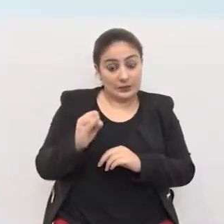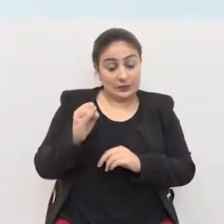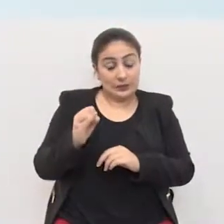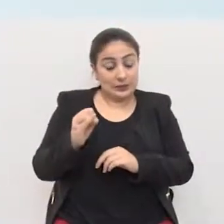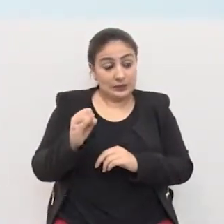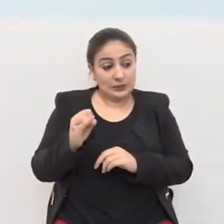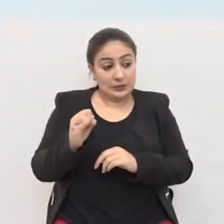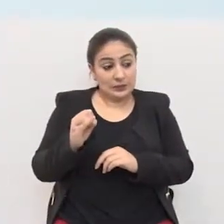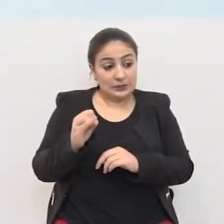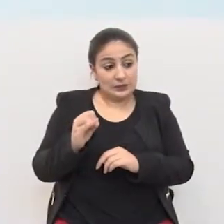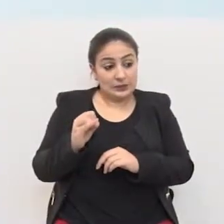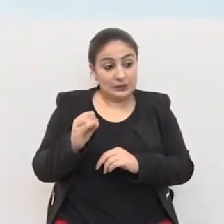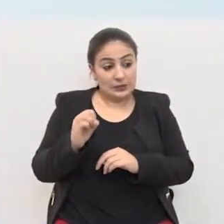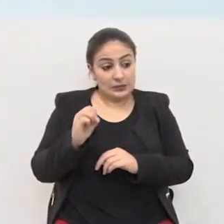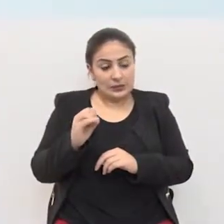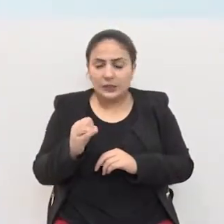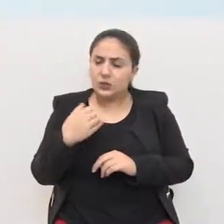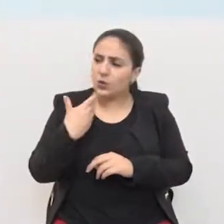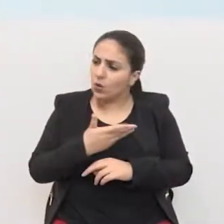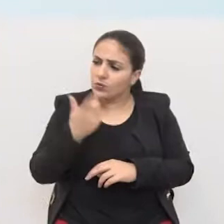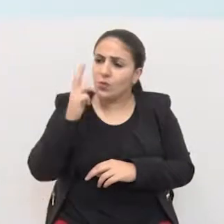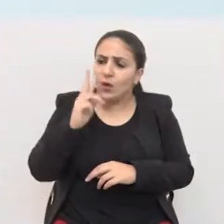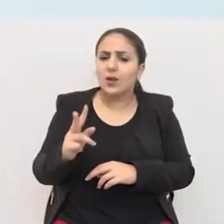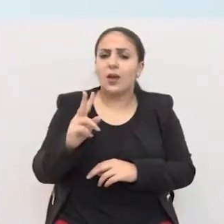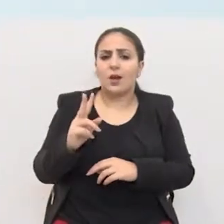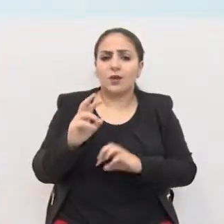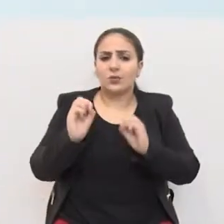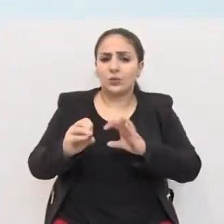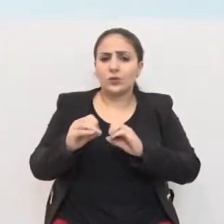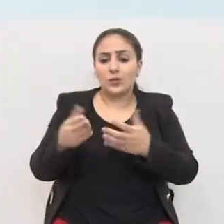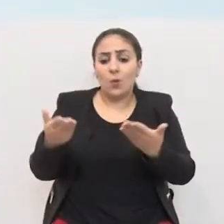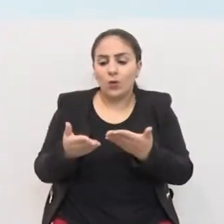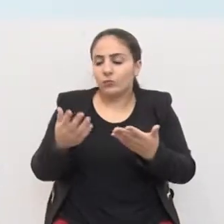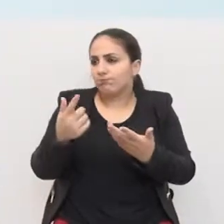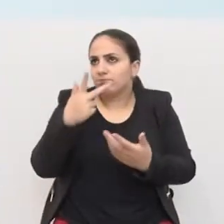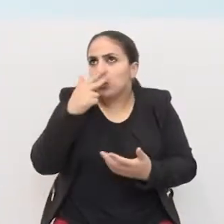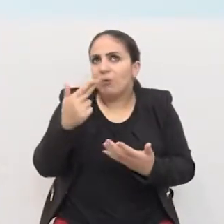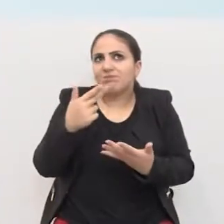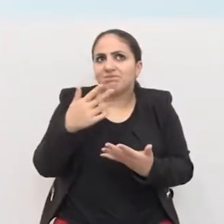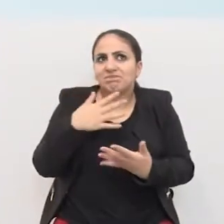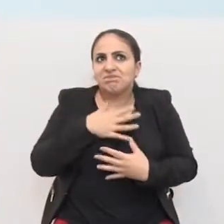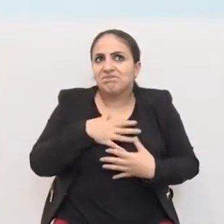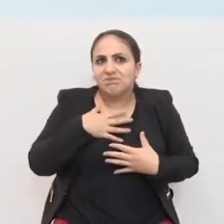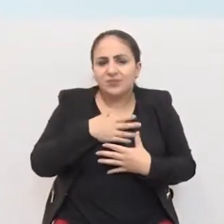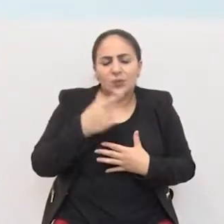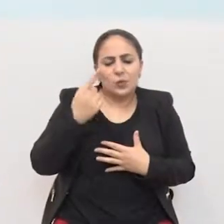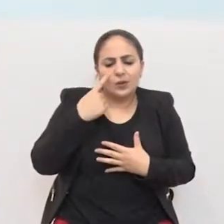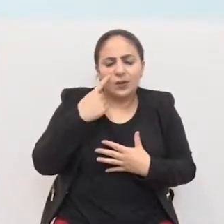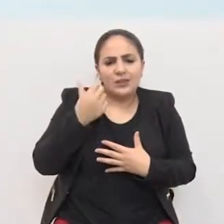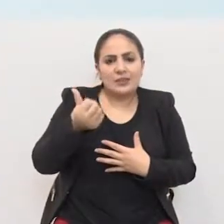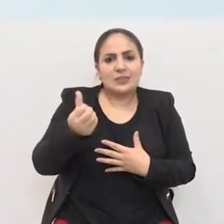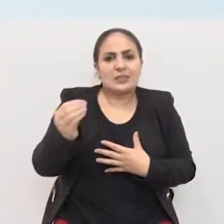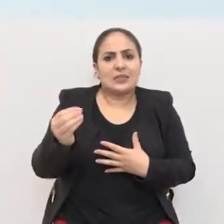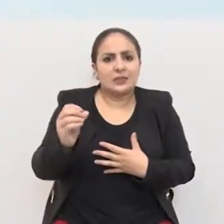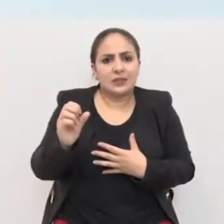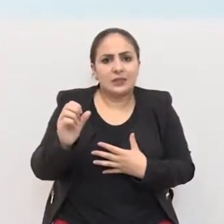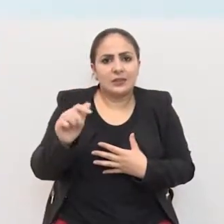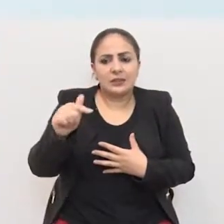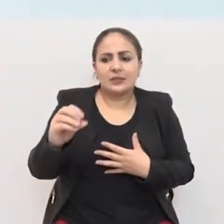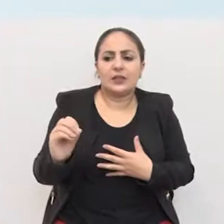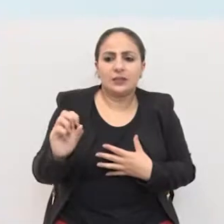nós olharmos assim um pouco para a história da educação, é calamitosa, né? Nós temos ali 70, 80 anos de